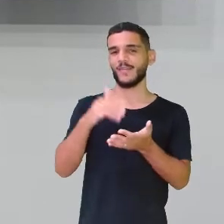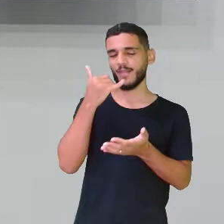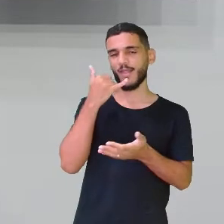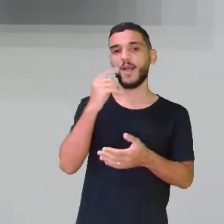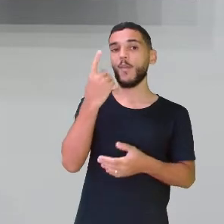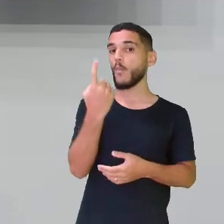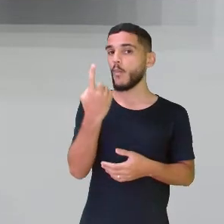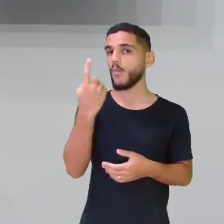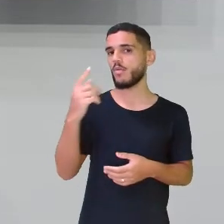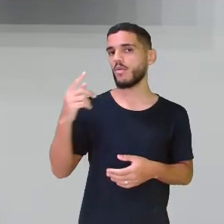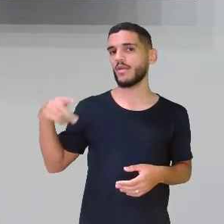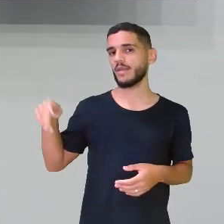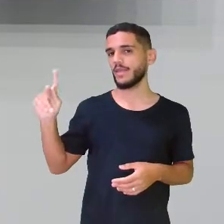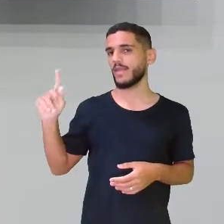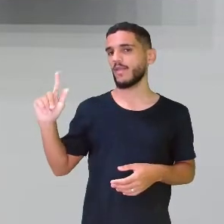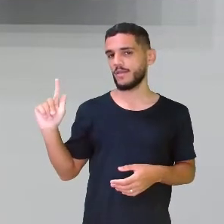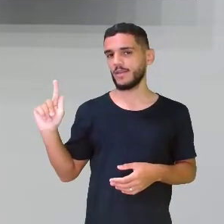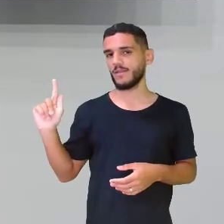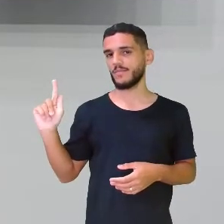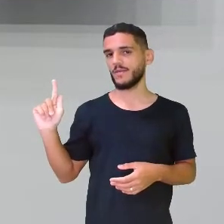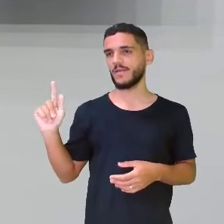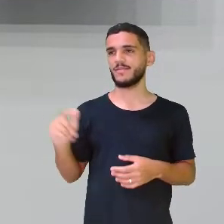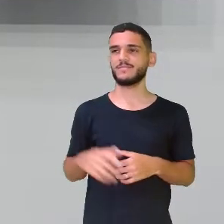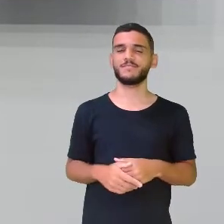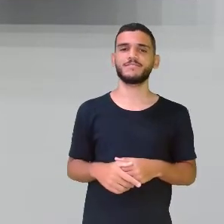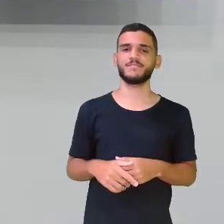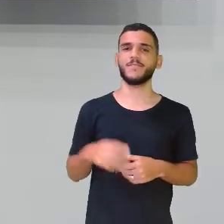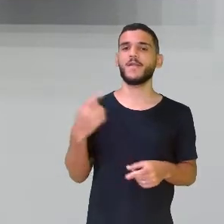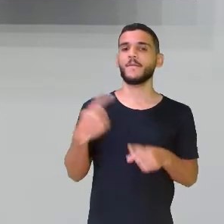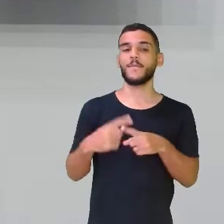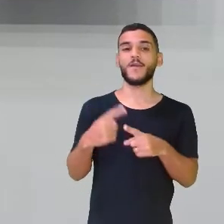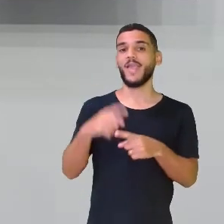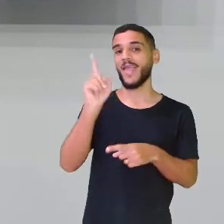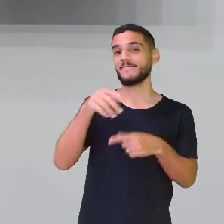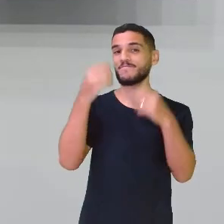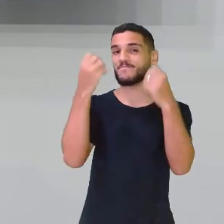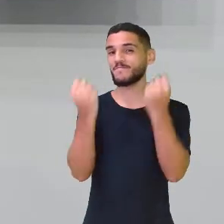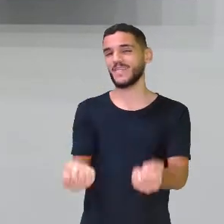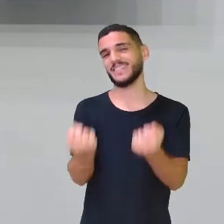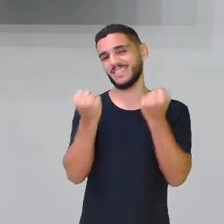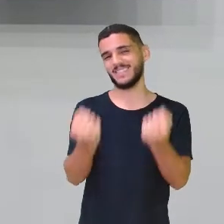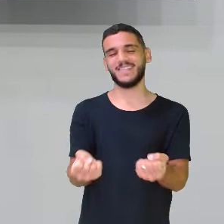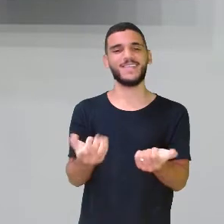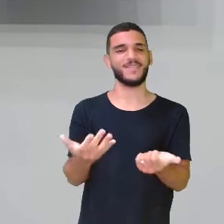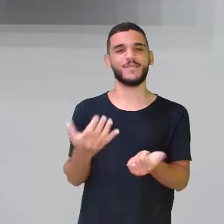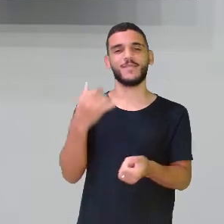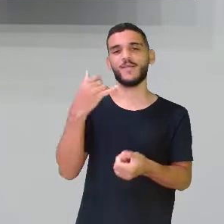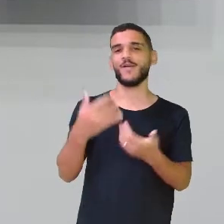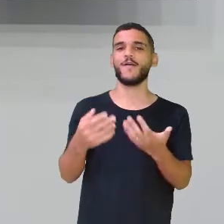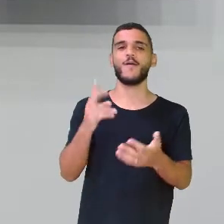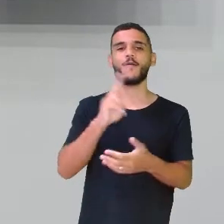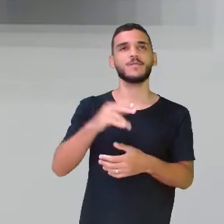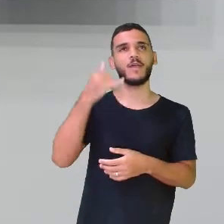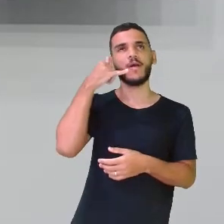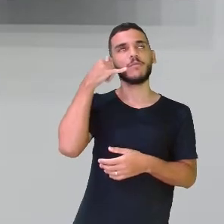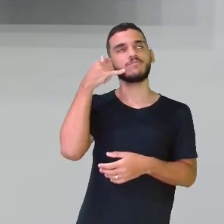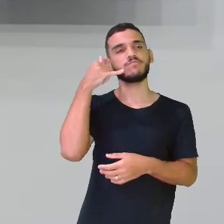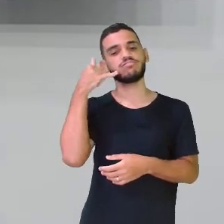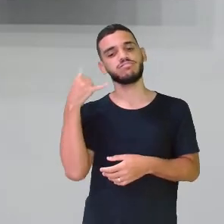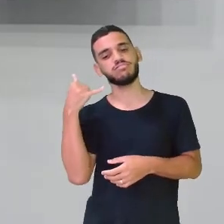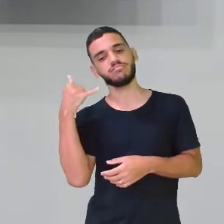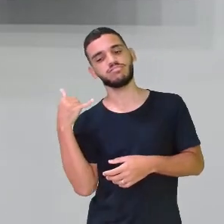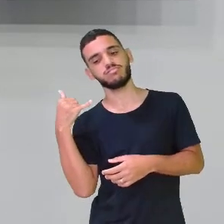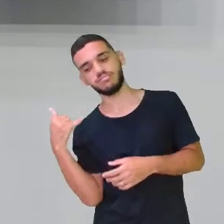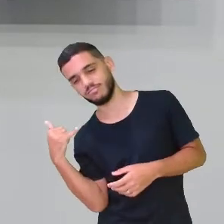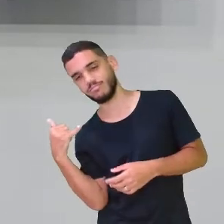Porque se tiver, com 5 minutos de aula você vai estar assim, né? Ou então a mão caindo, porque é bem pesadinho, né? Claro que